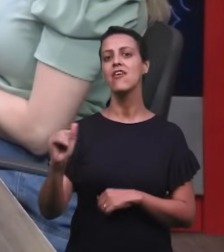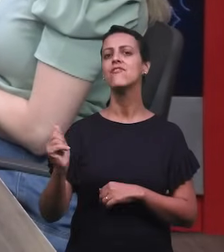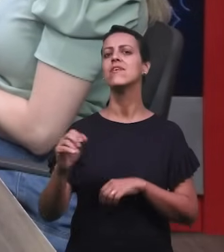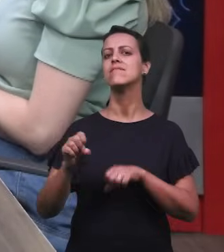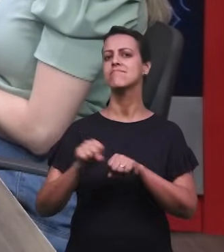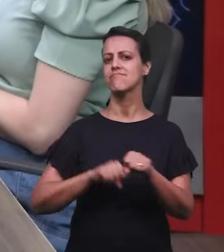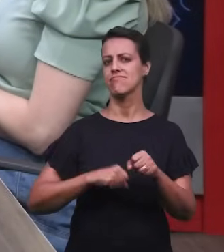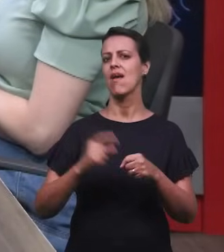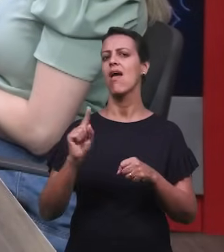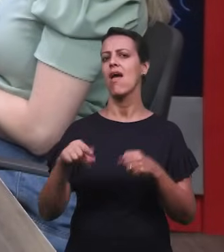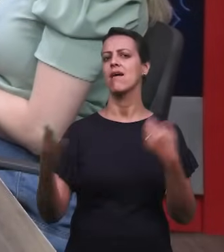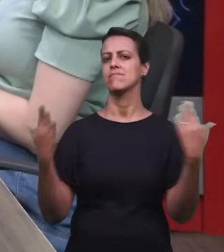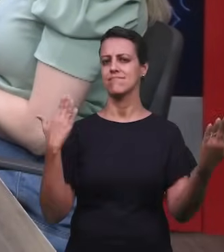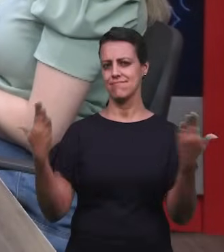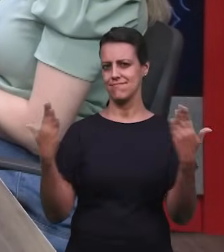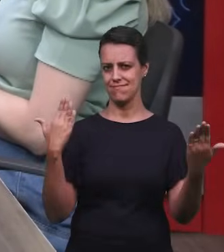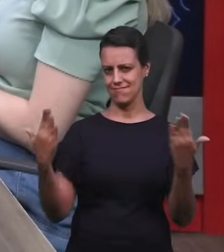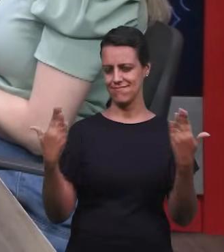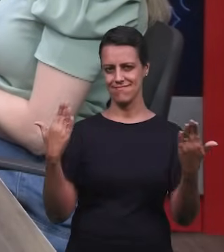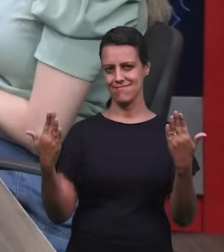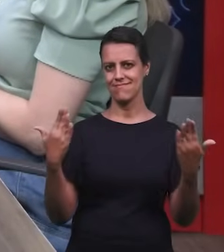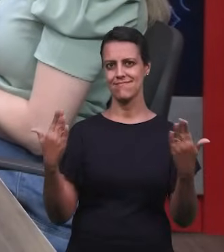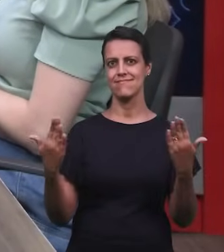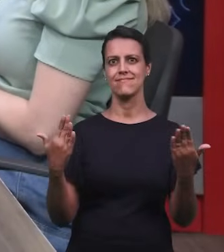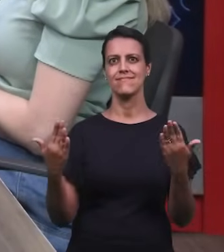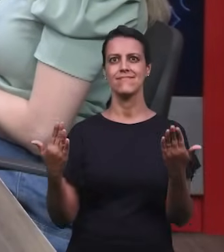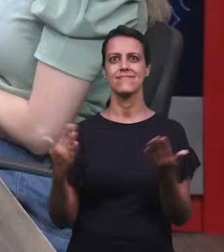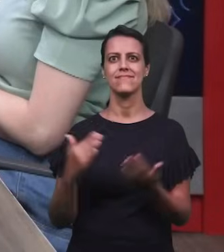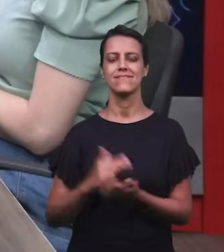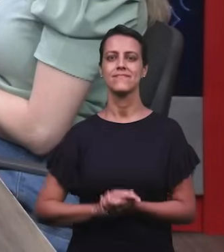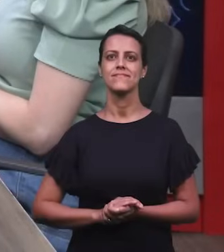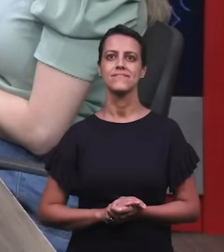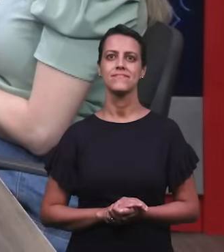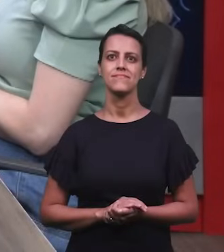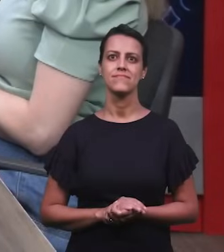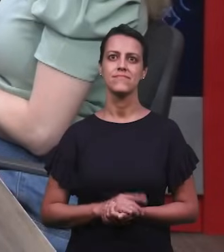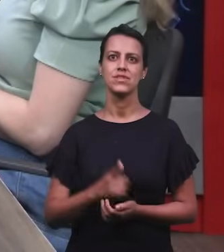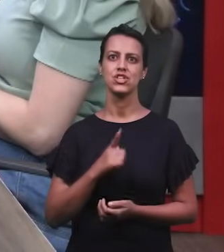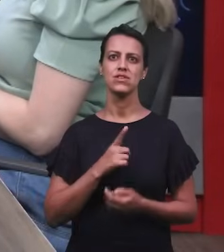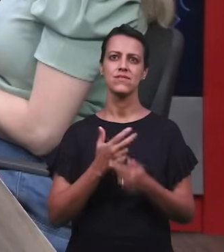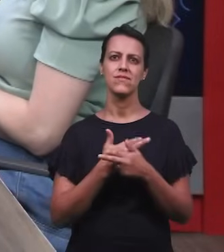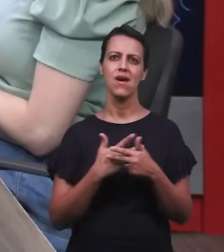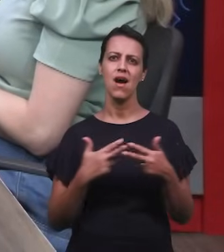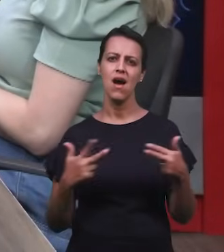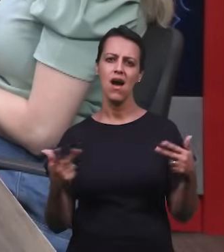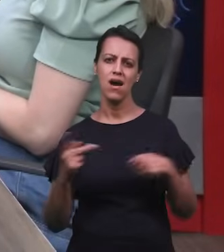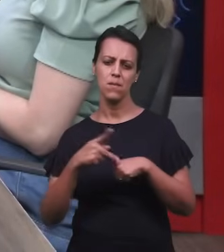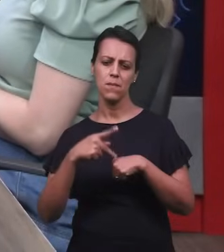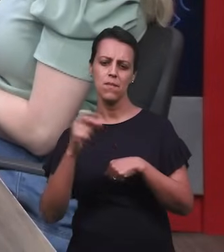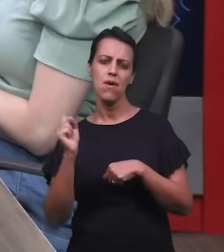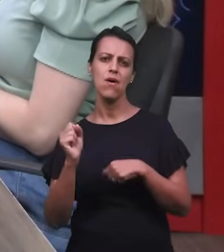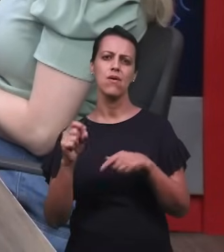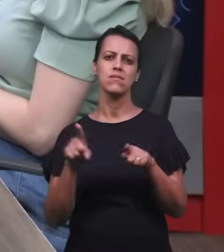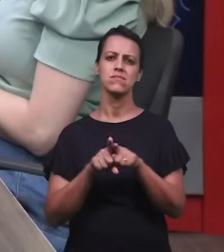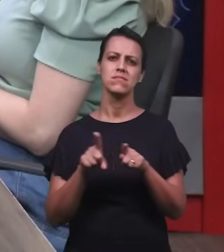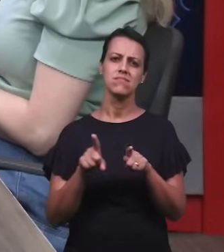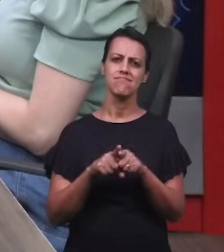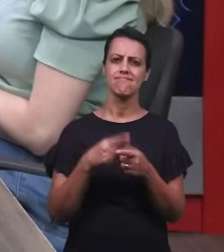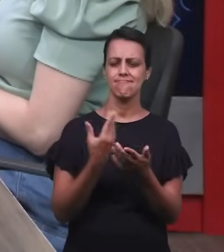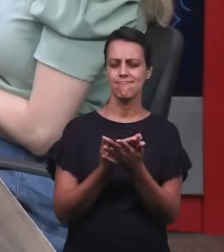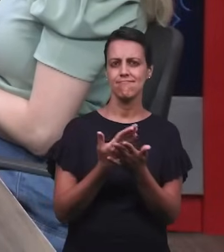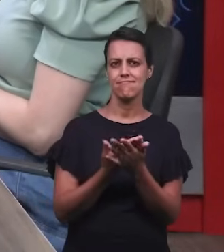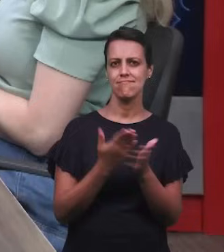formada em psicologia. Dentre aí as suas diversas pós-graduações e especialidades, tem aqui que destacar